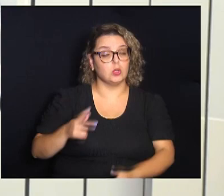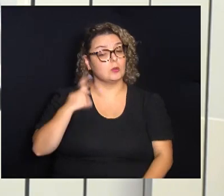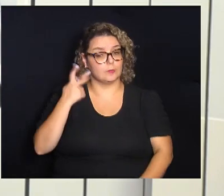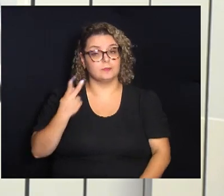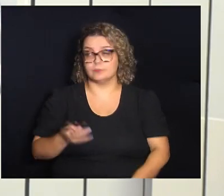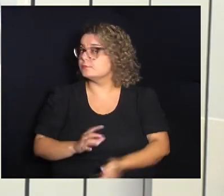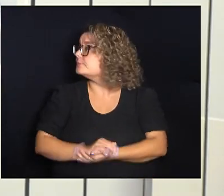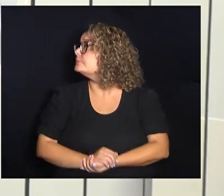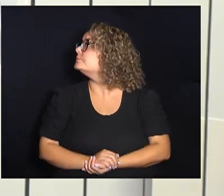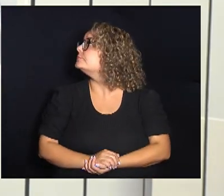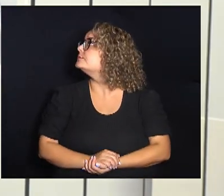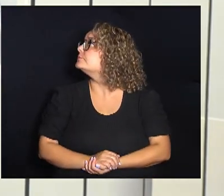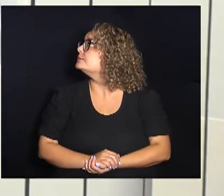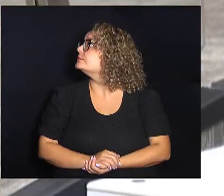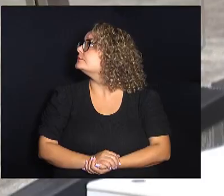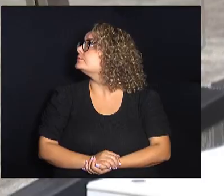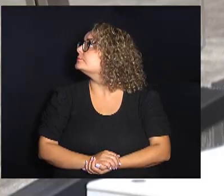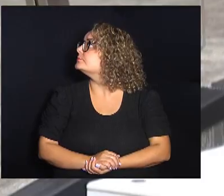parlamentares.